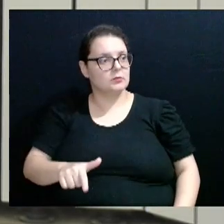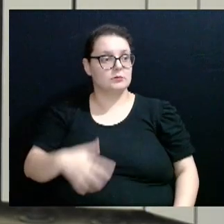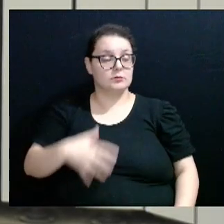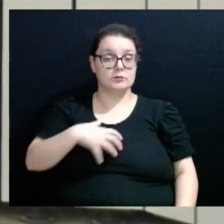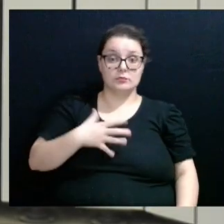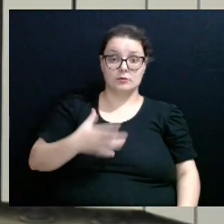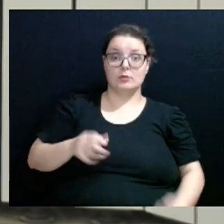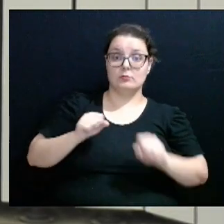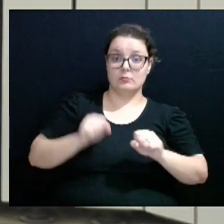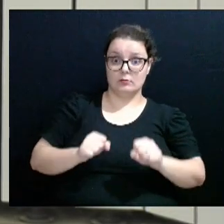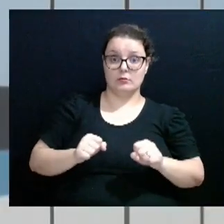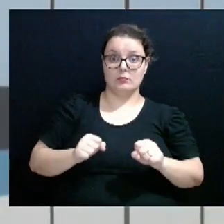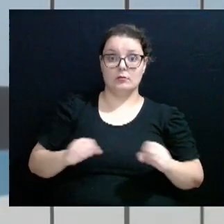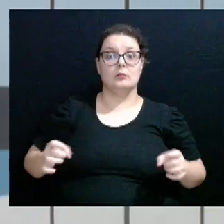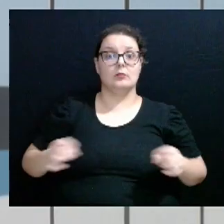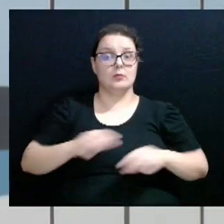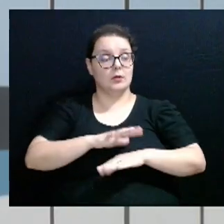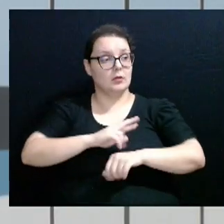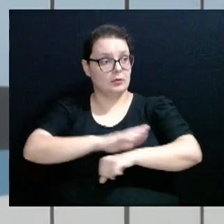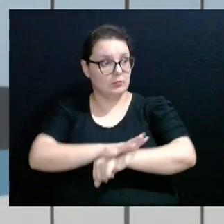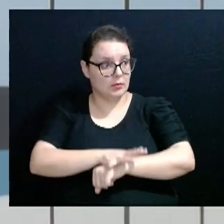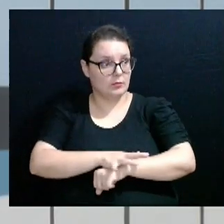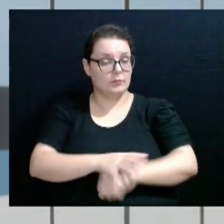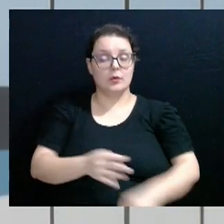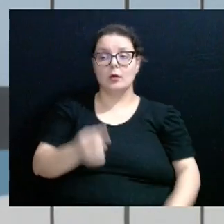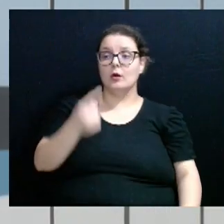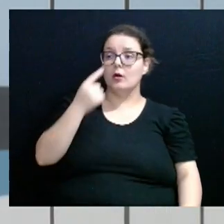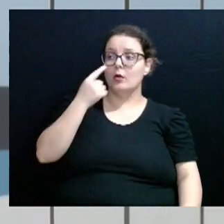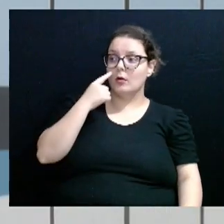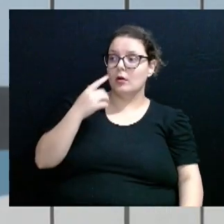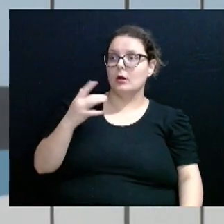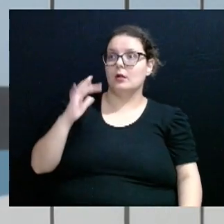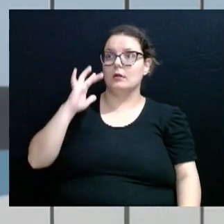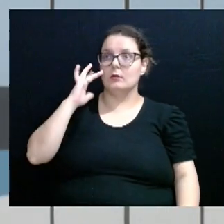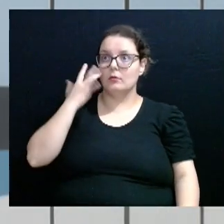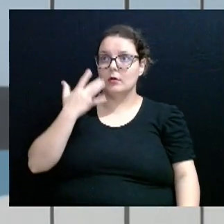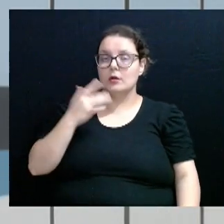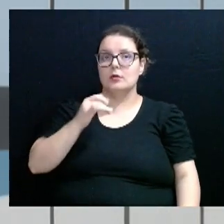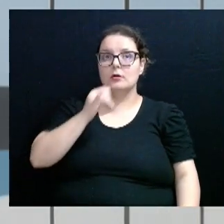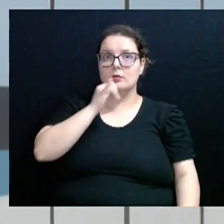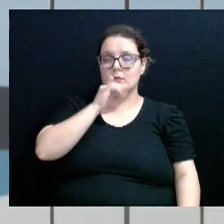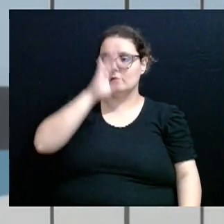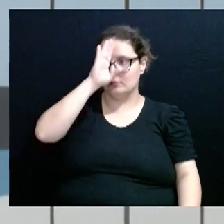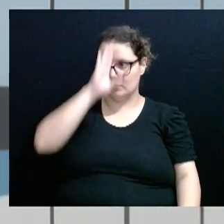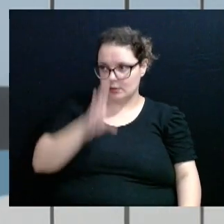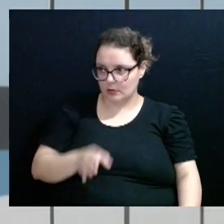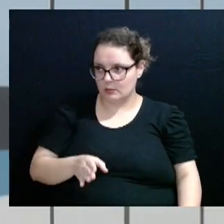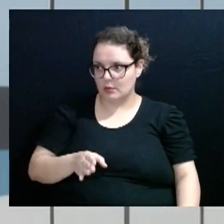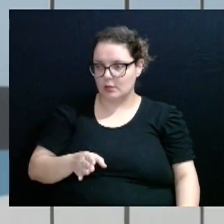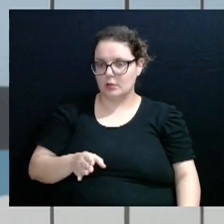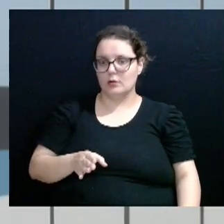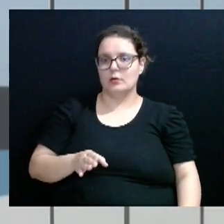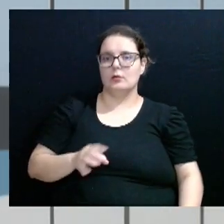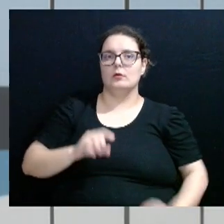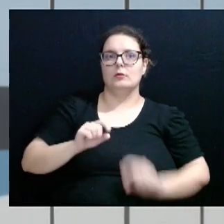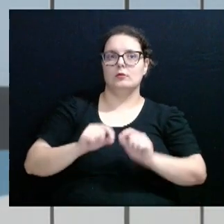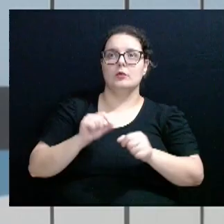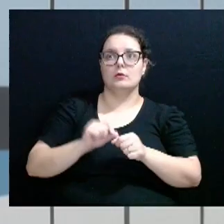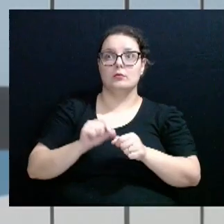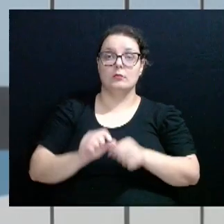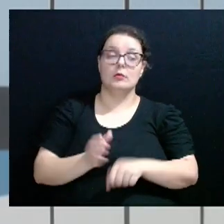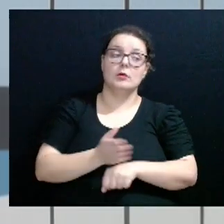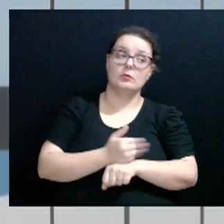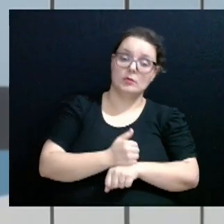ao racismo? Olha, eu acho que o exemplo principal do que era feito antes e é feito